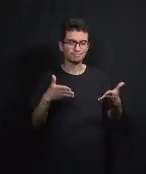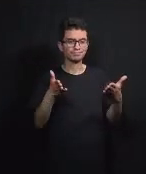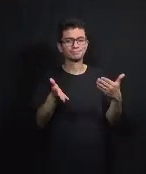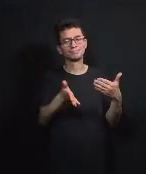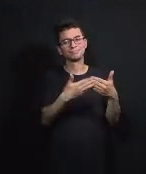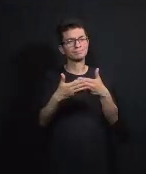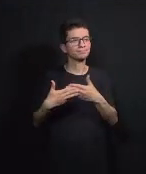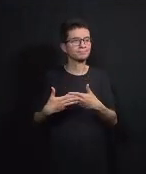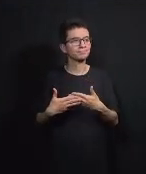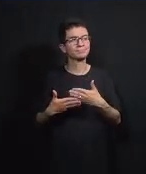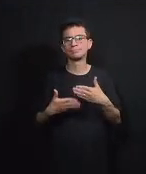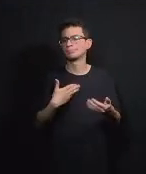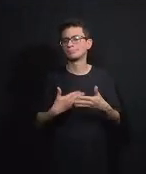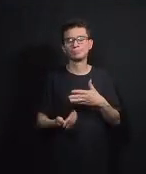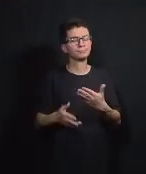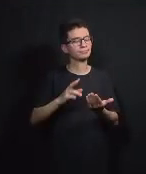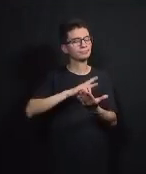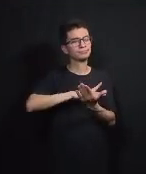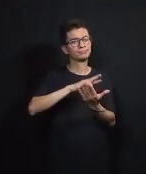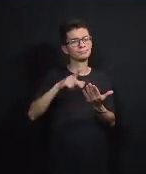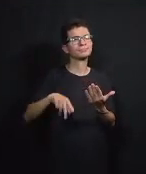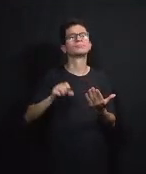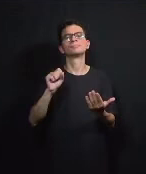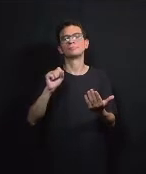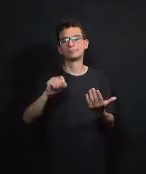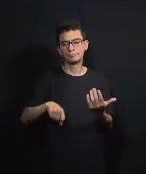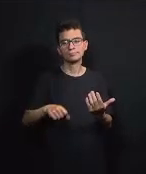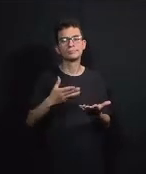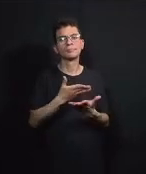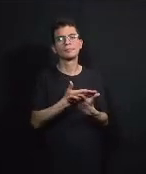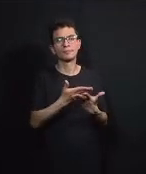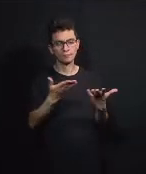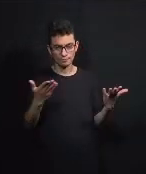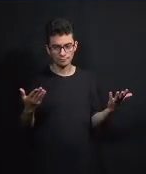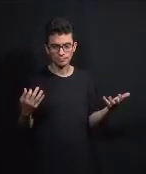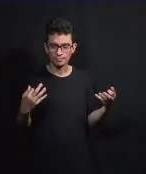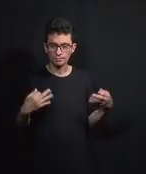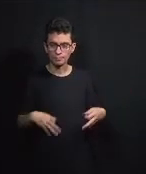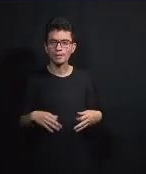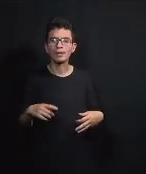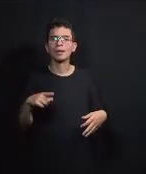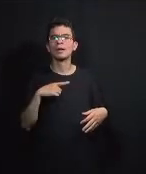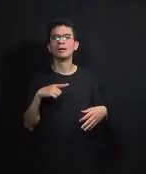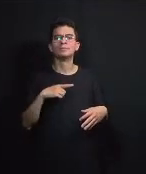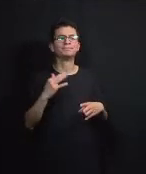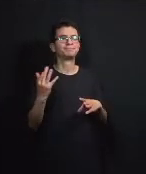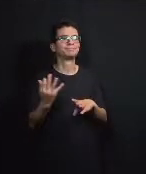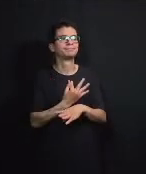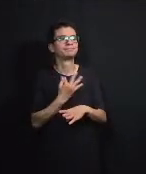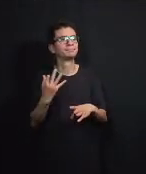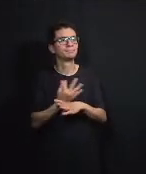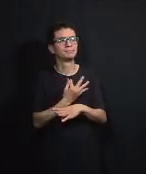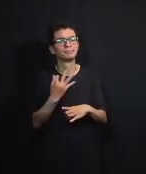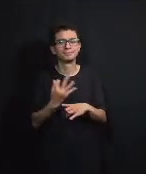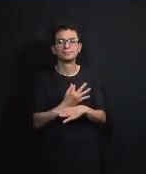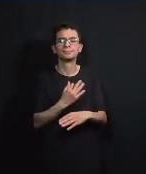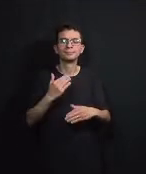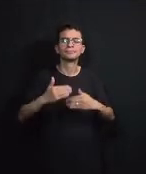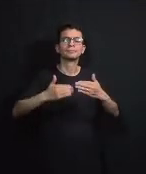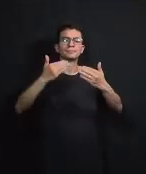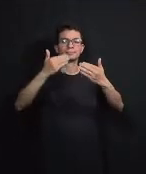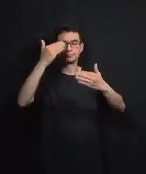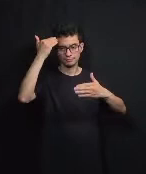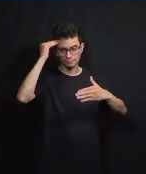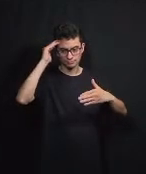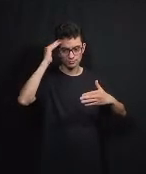etc., as instituições, ou parte delas, têm resistido aos avanços de uma